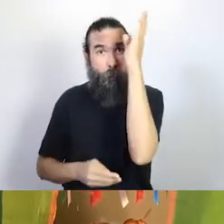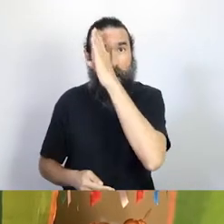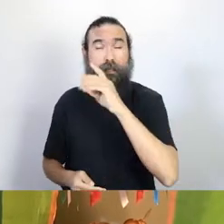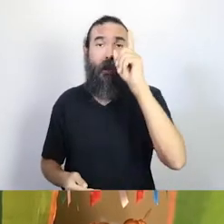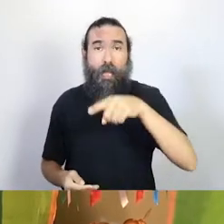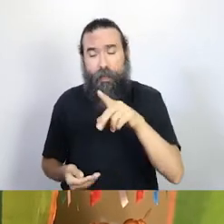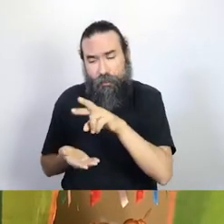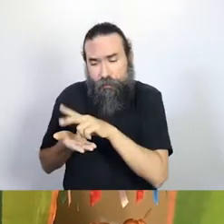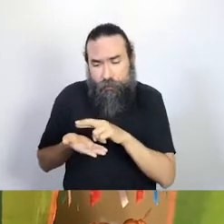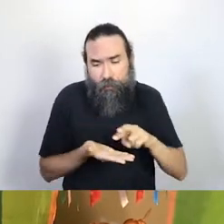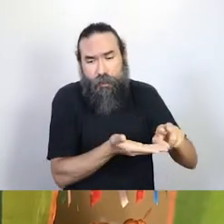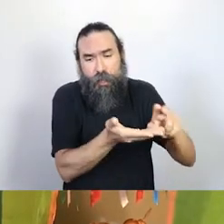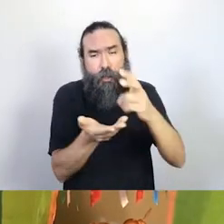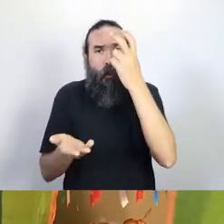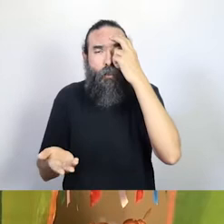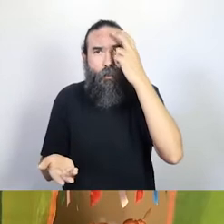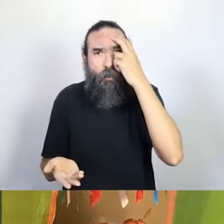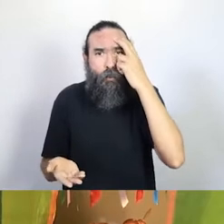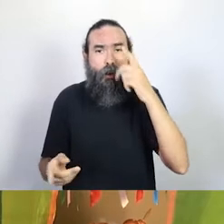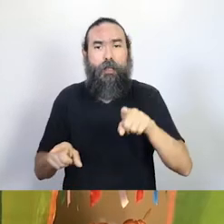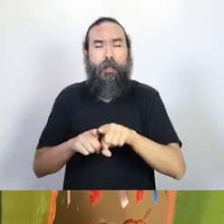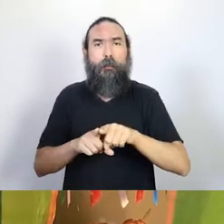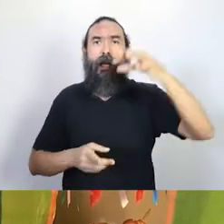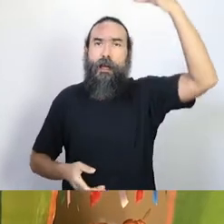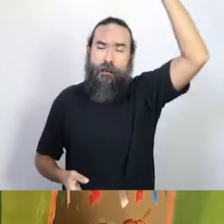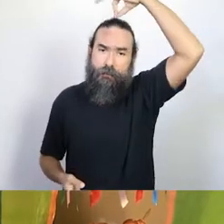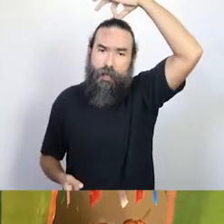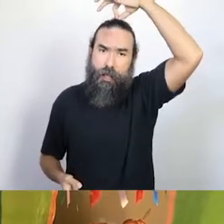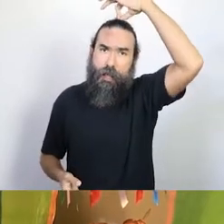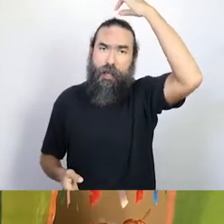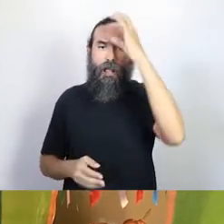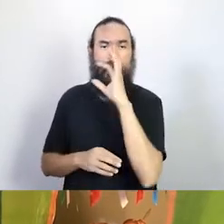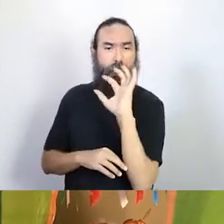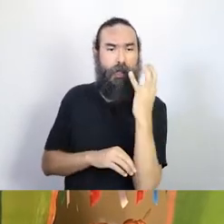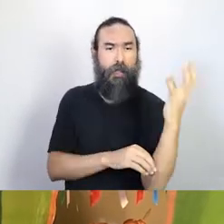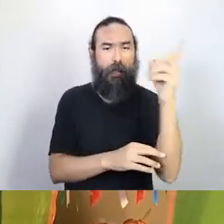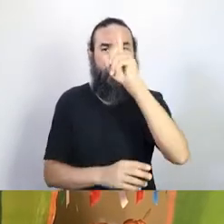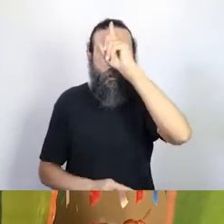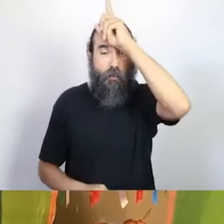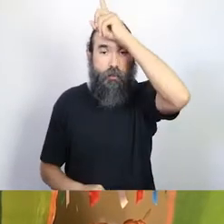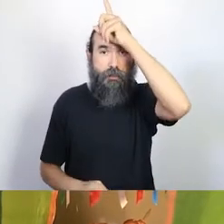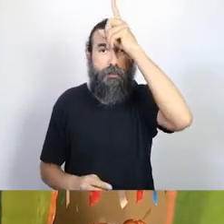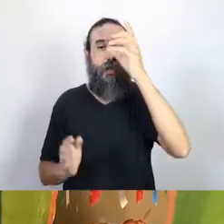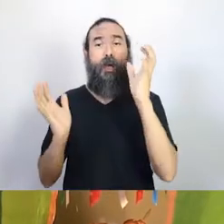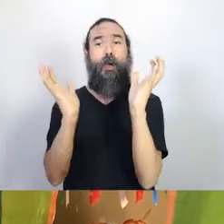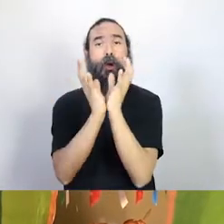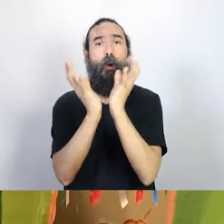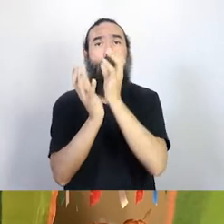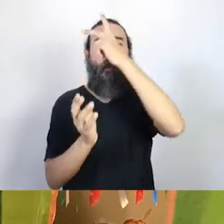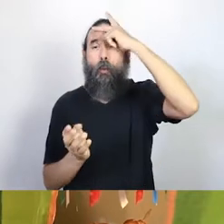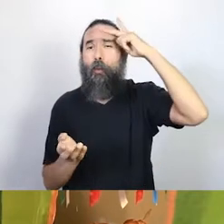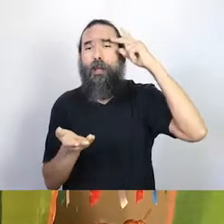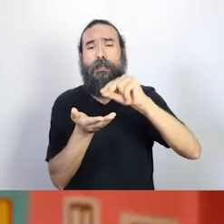nossa diversidade cultural, na nossa espiritualidade, no nosso meio ambiente e desses povos que têm